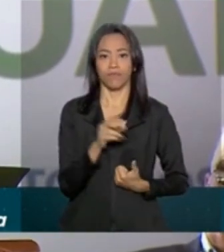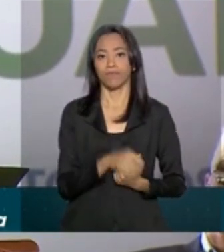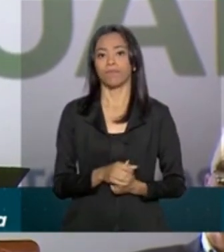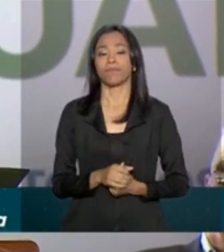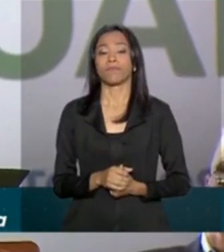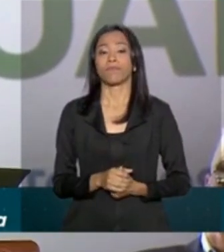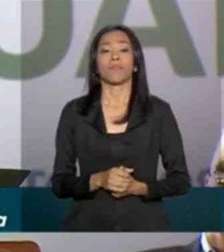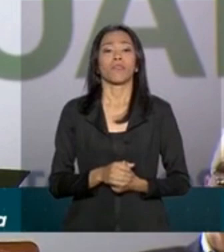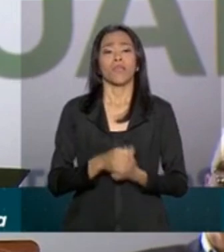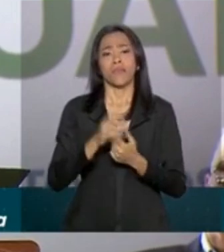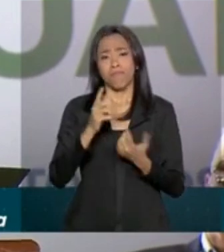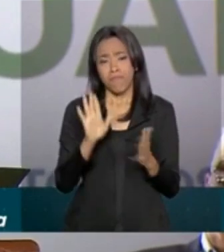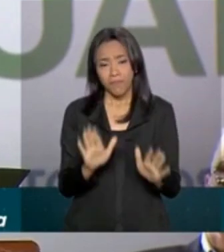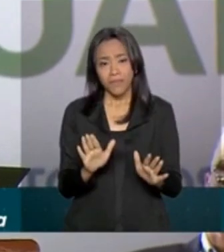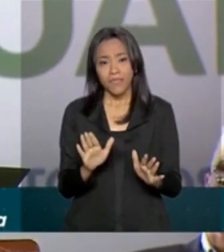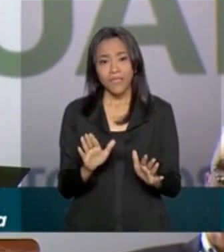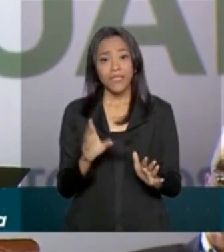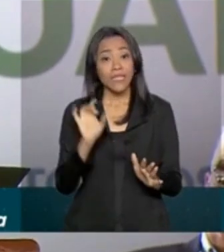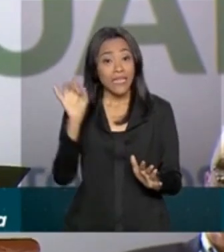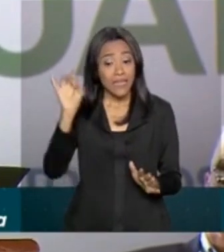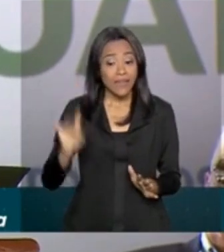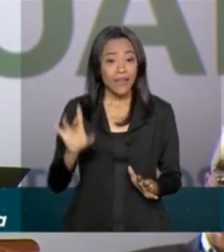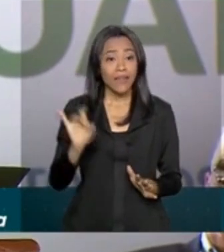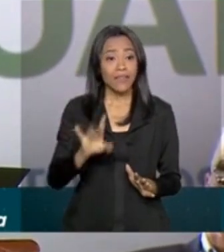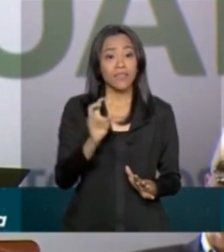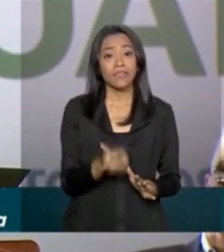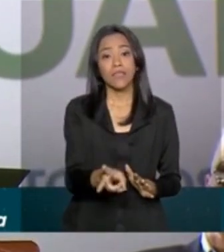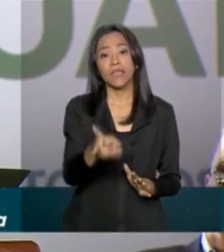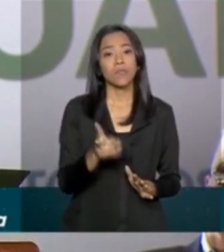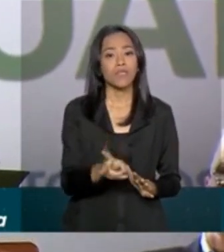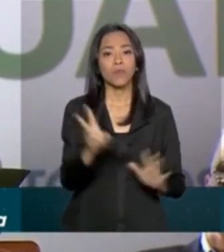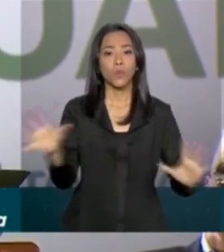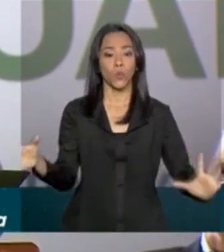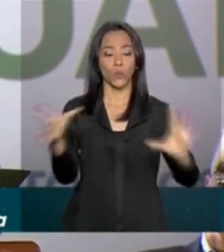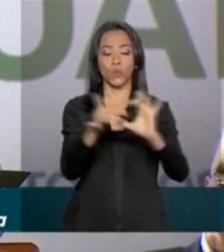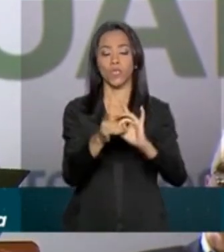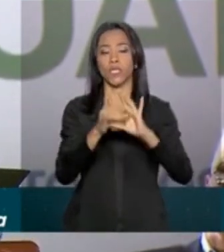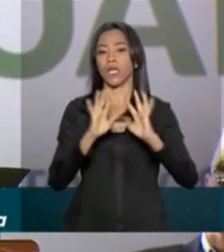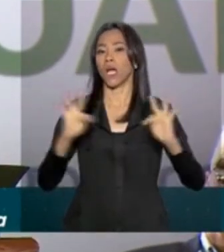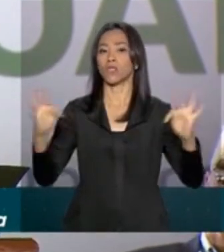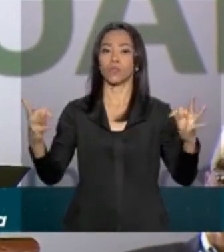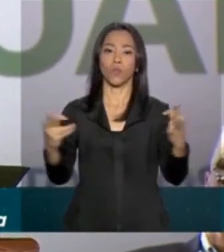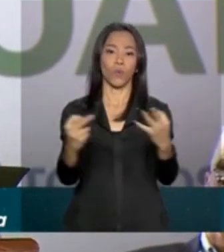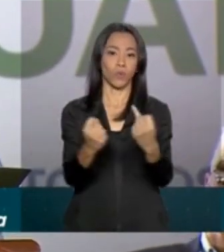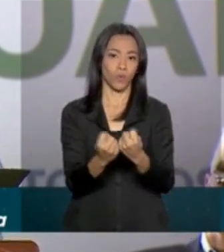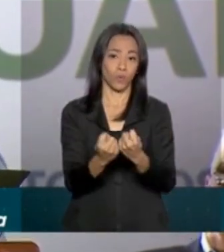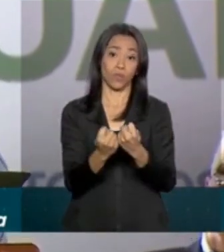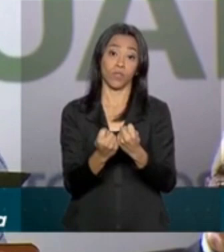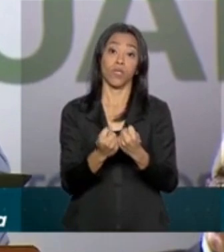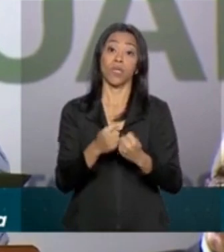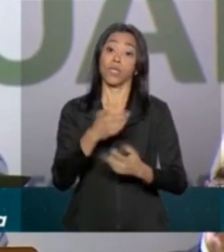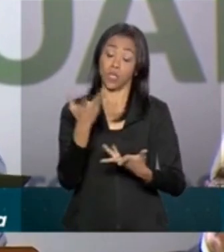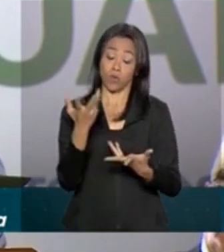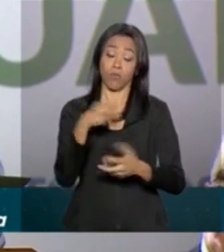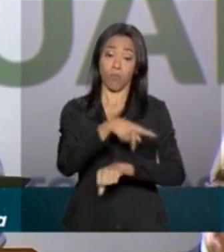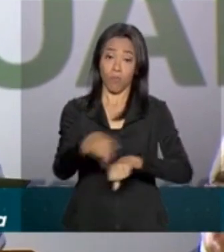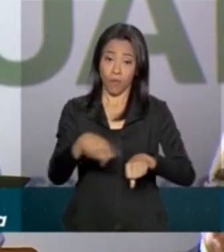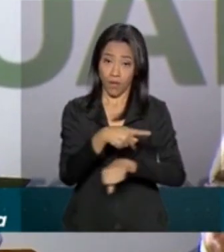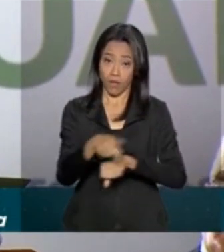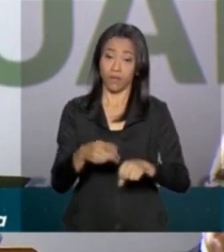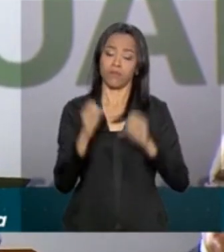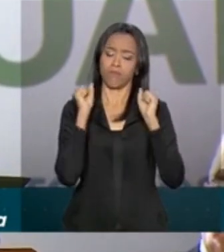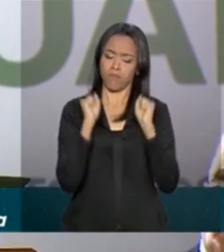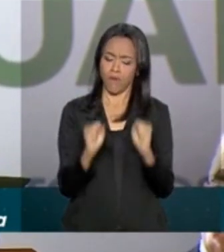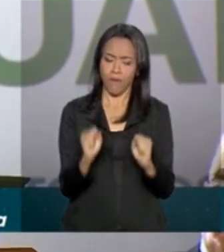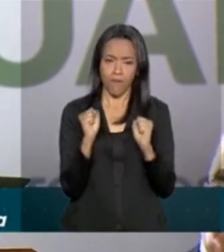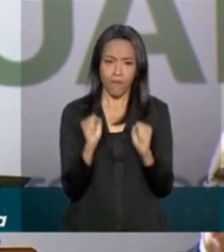população. Muito pelo contrário, cada vez mais unirá a todos vocês, de modo que o Brasil possa, sim, num